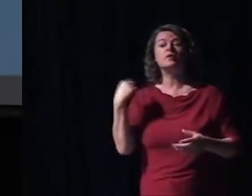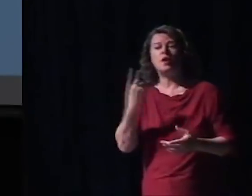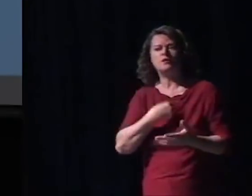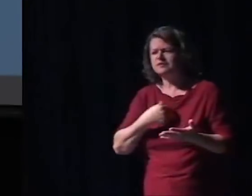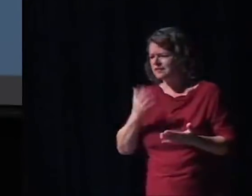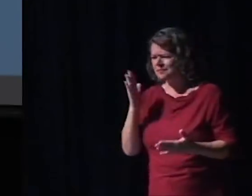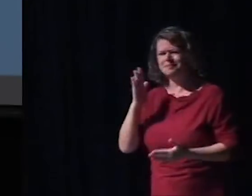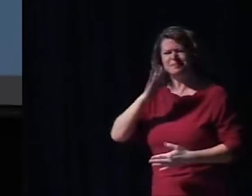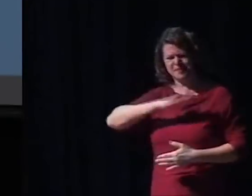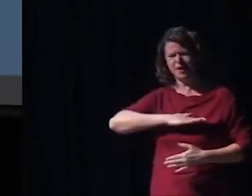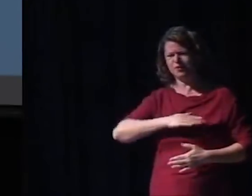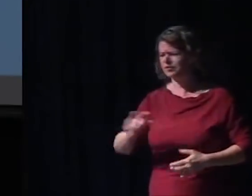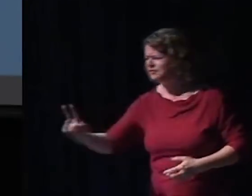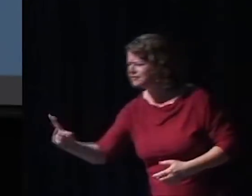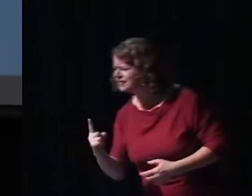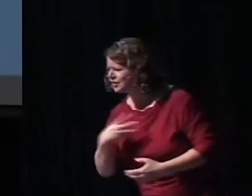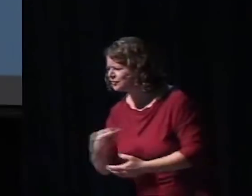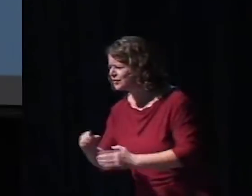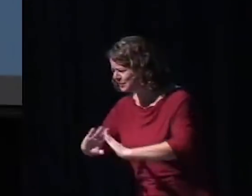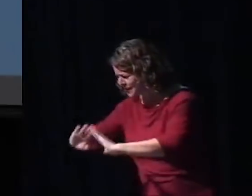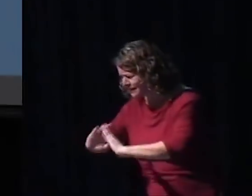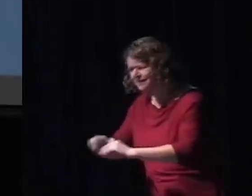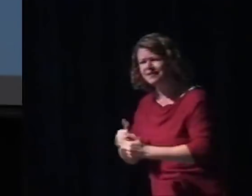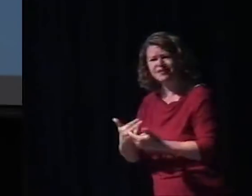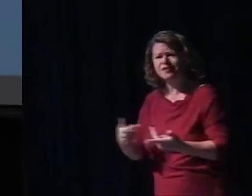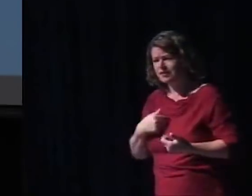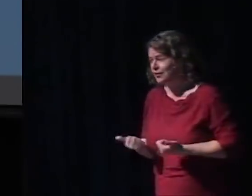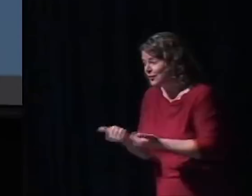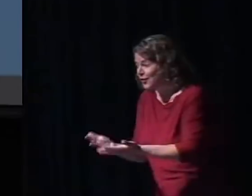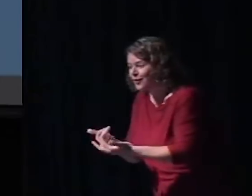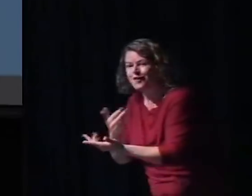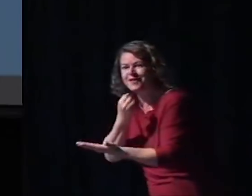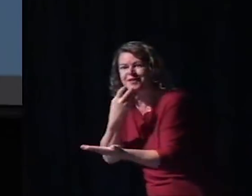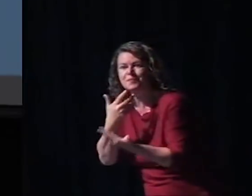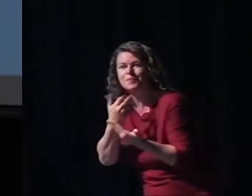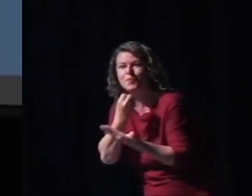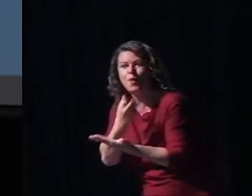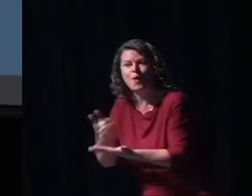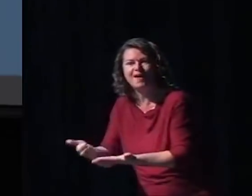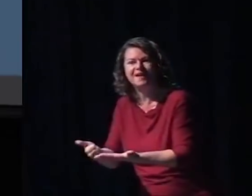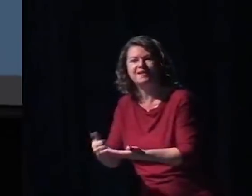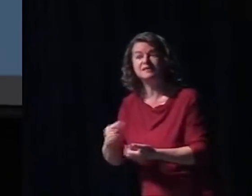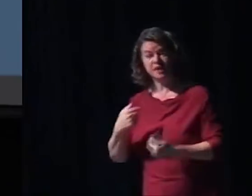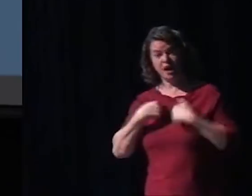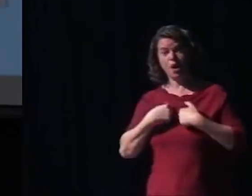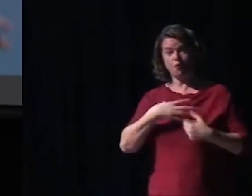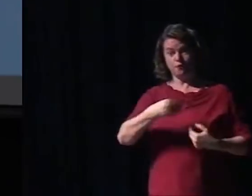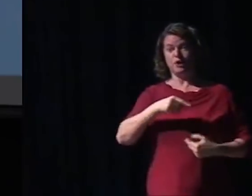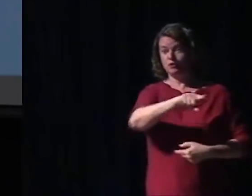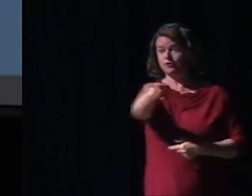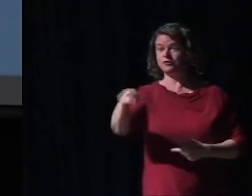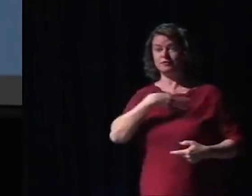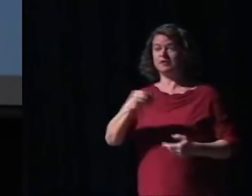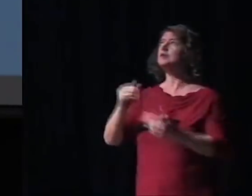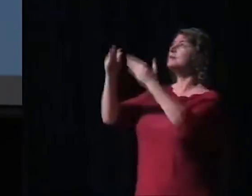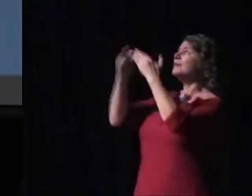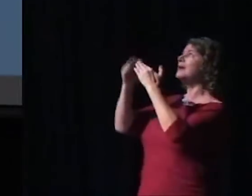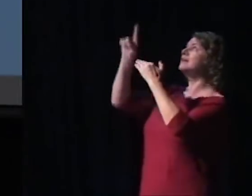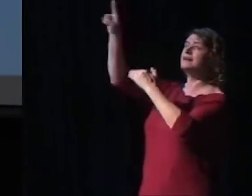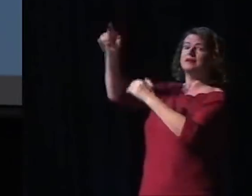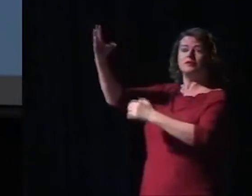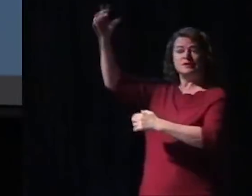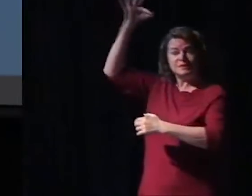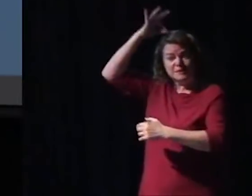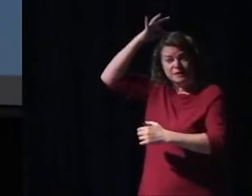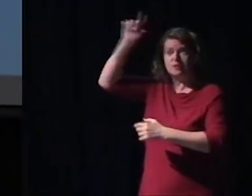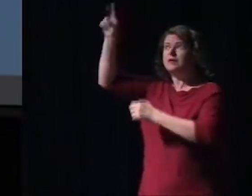do Espírito Santo, não vos dará do Espírito Santo a quem pedir. Deus dá o Espírito Santo. É por isso que tem gente que